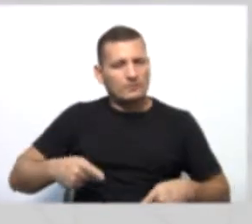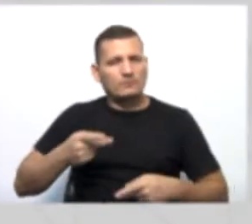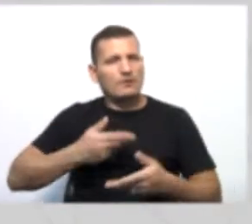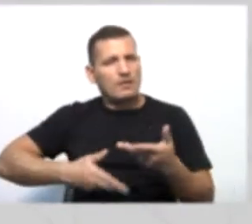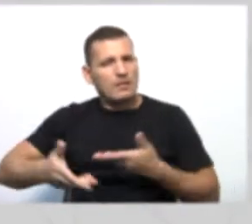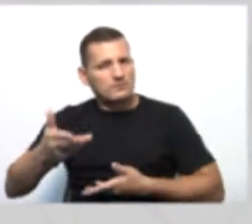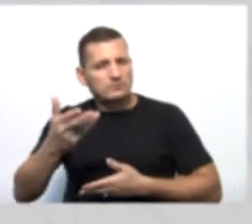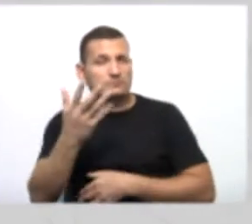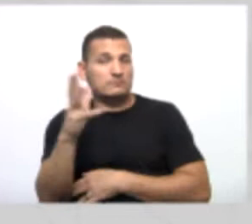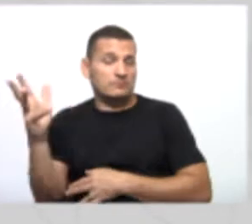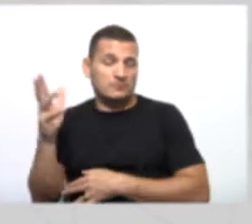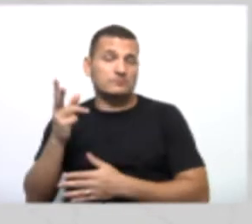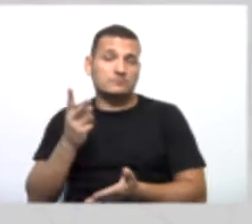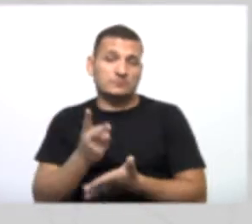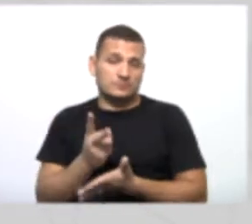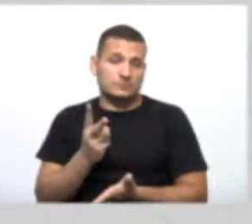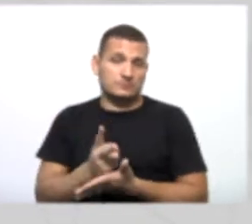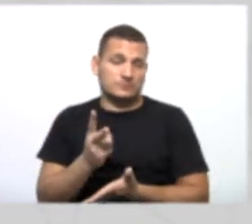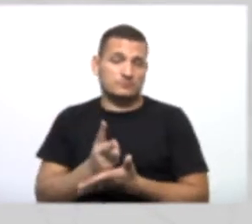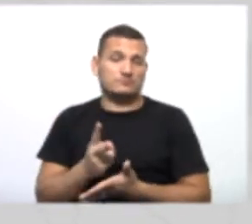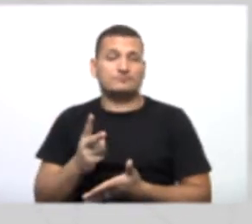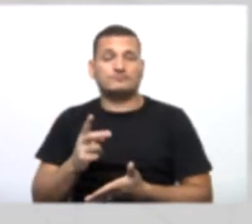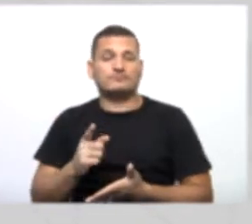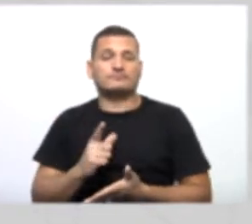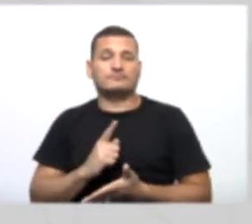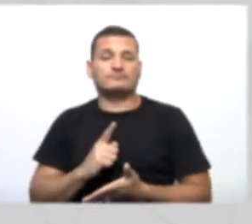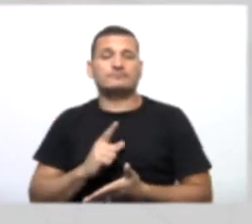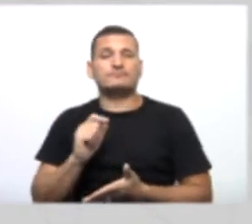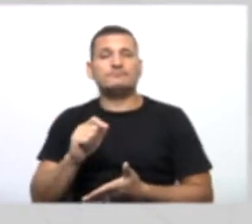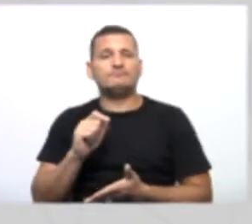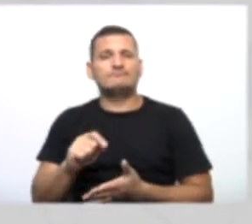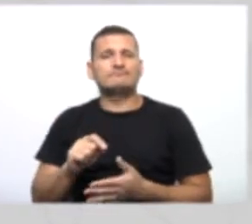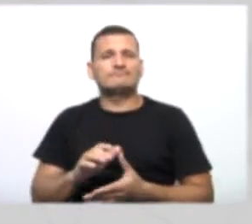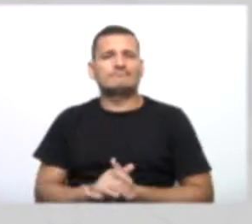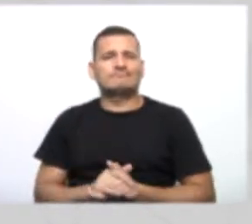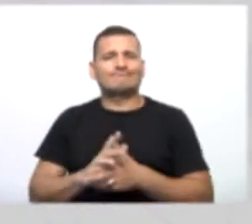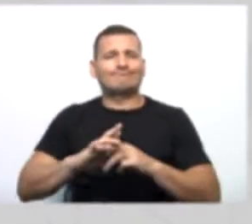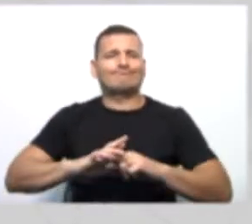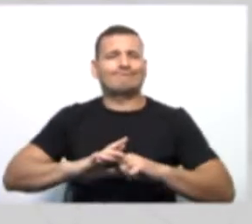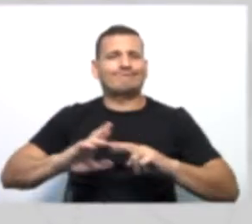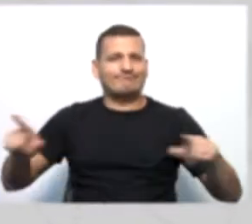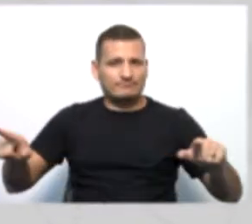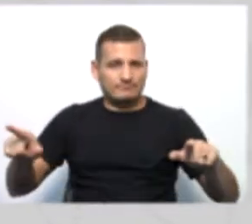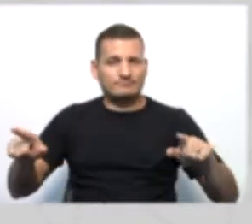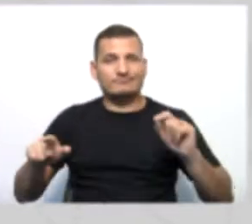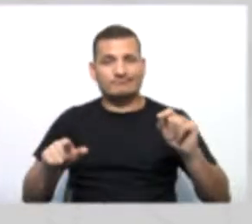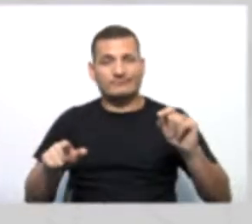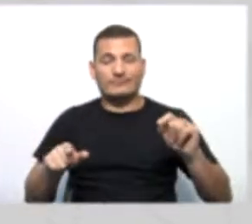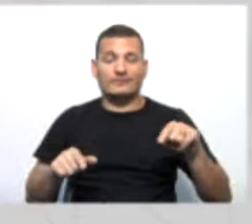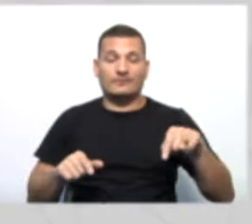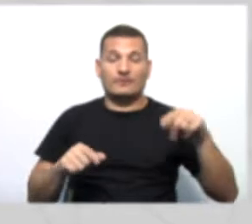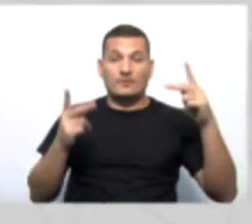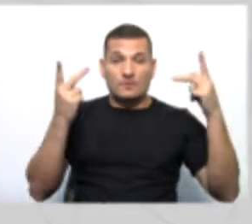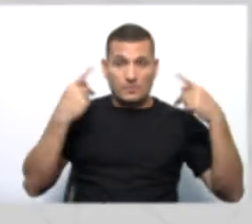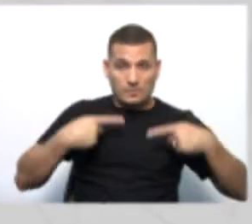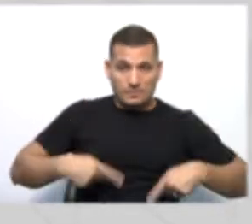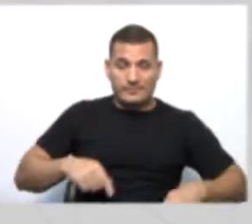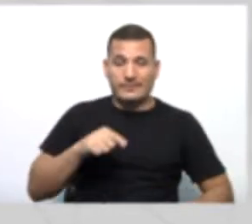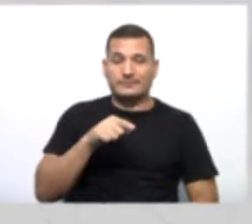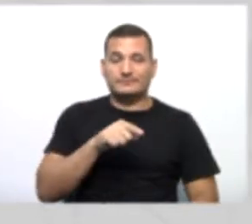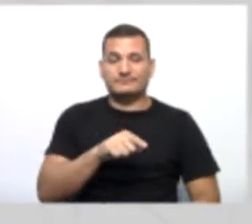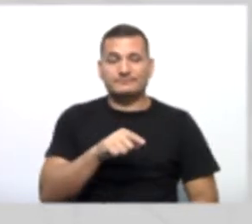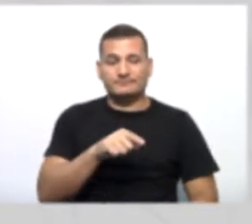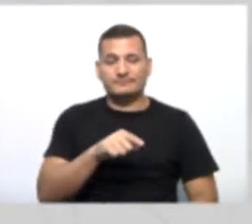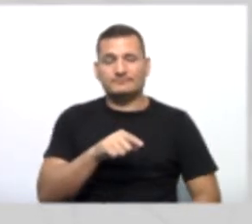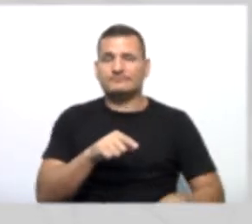sempre aconteceu de forma bastante discrepante, hein? De um lado, o ser humano, com toda a